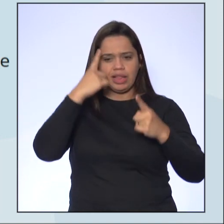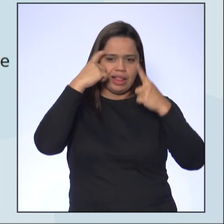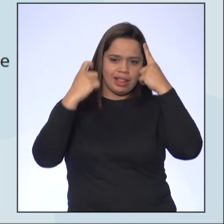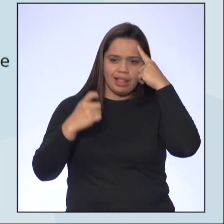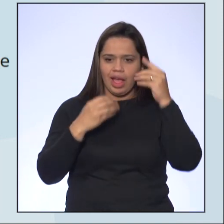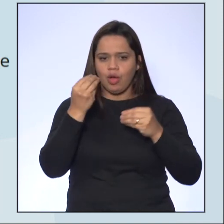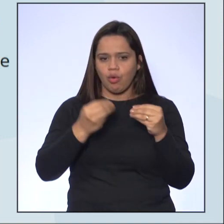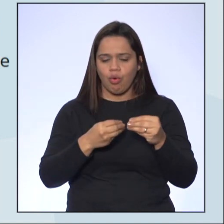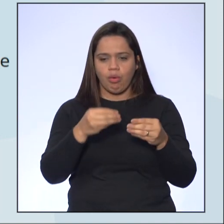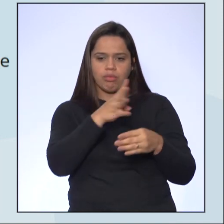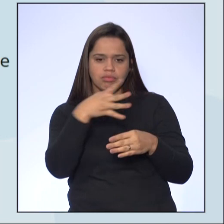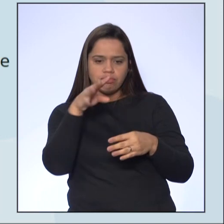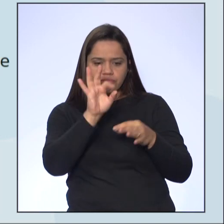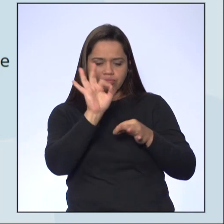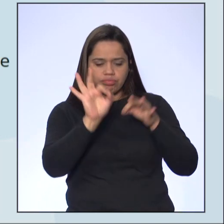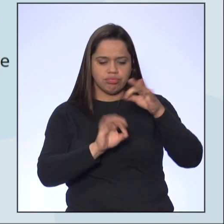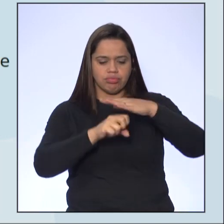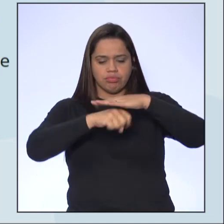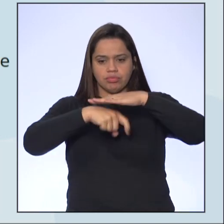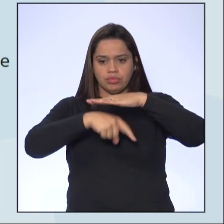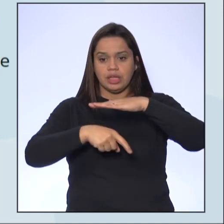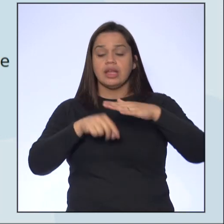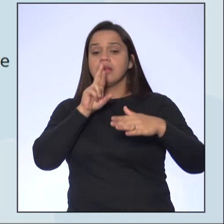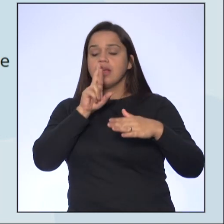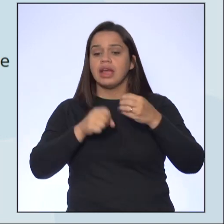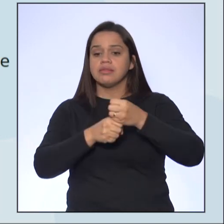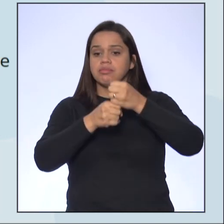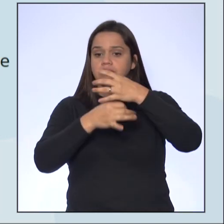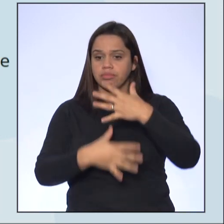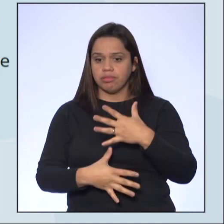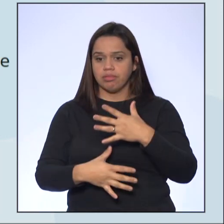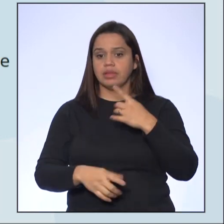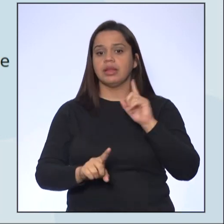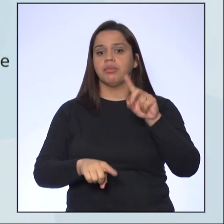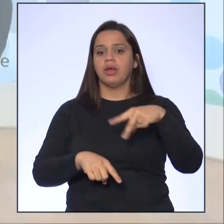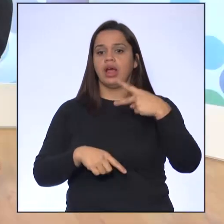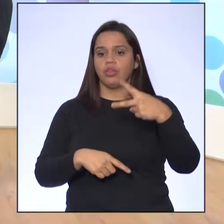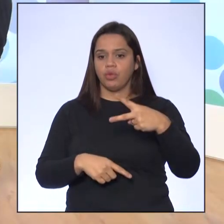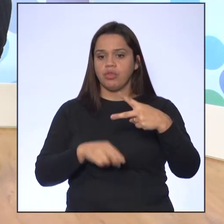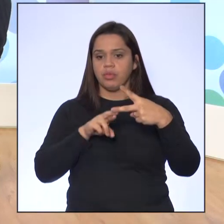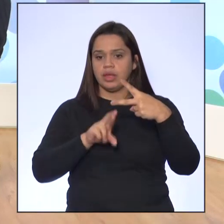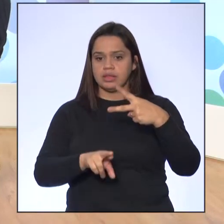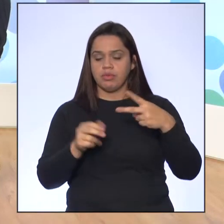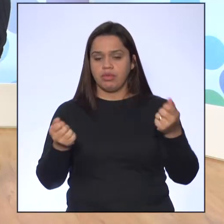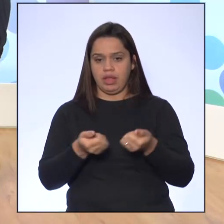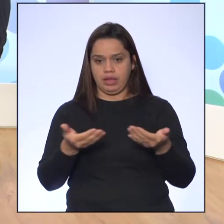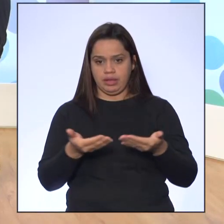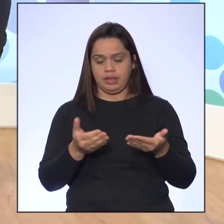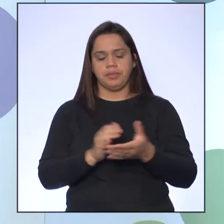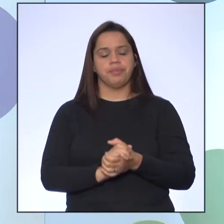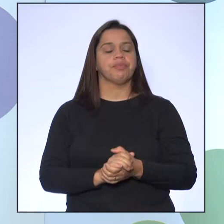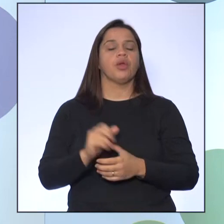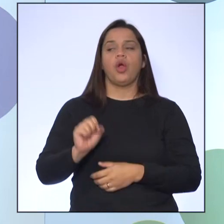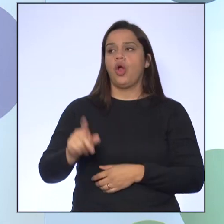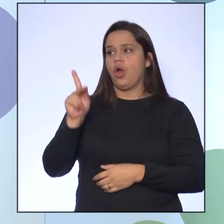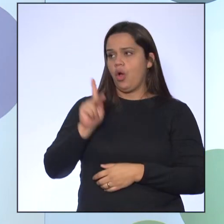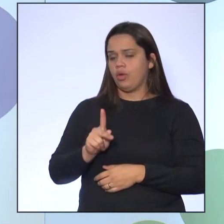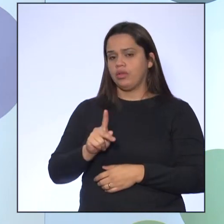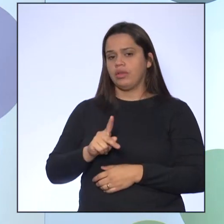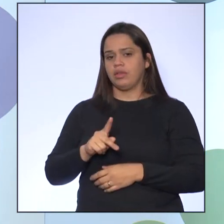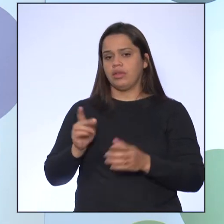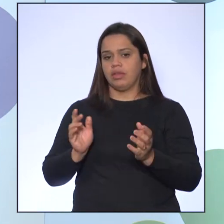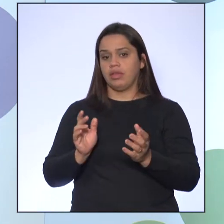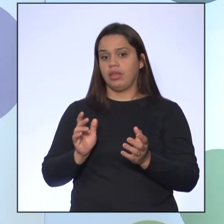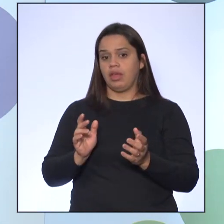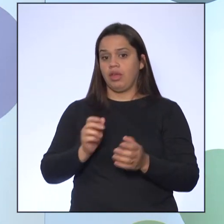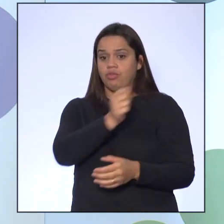no caderno, respondam a um no chat, a 2 a gente vai responder aqui depois, né, Rafa? Bom, ó, o pessoal já está respondendo a 1 aqui,